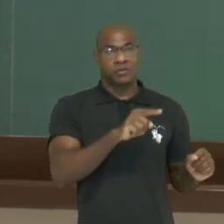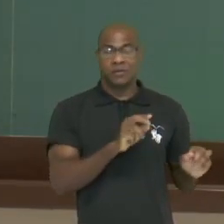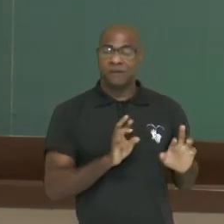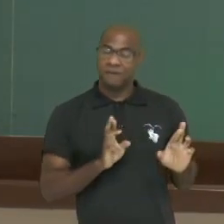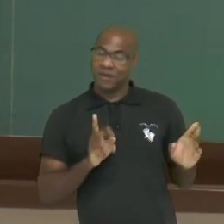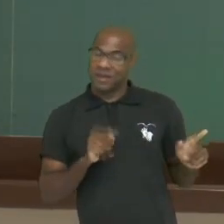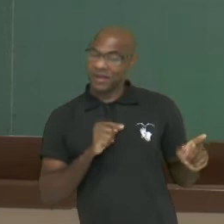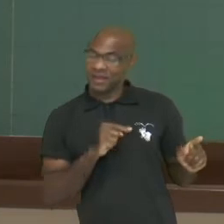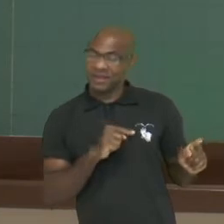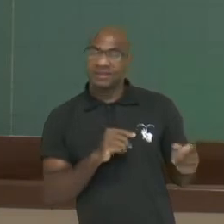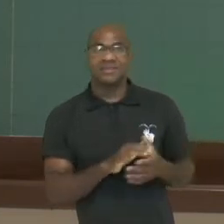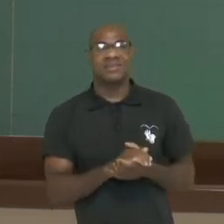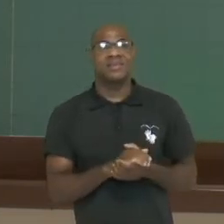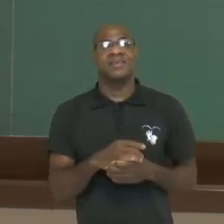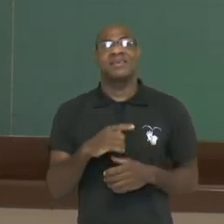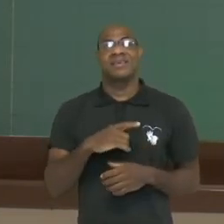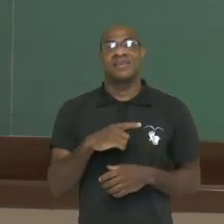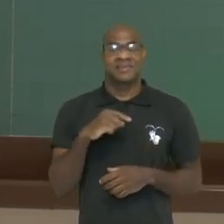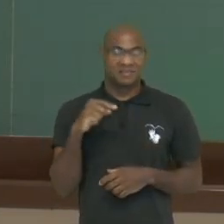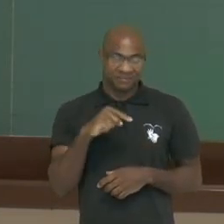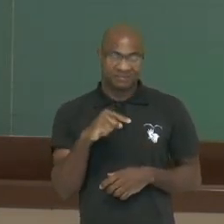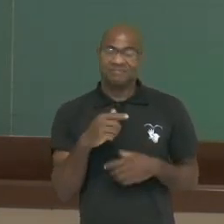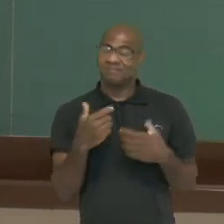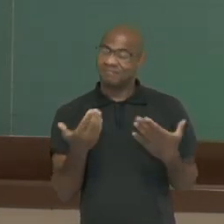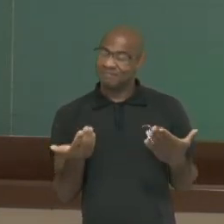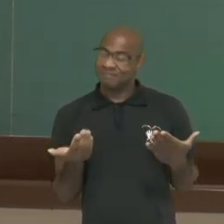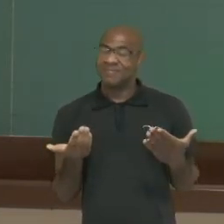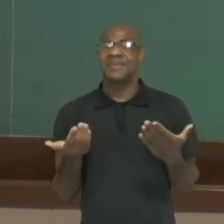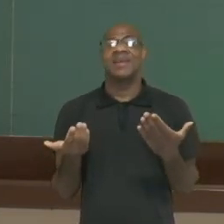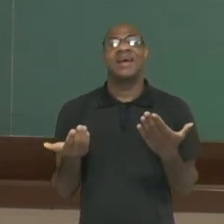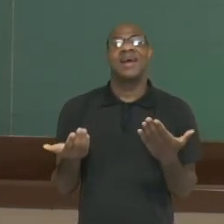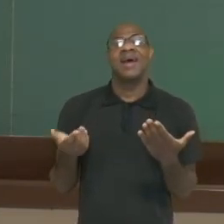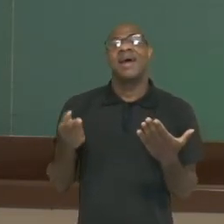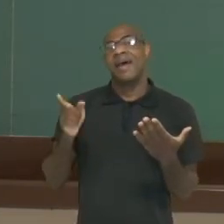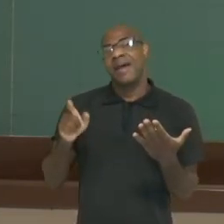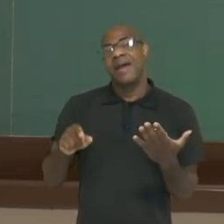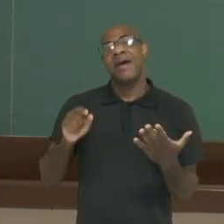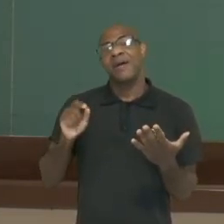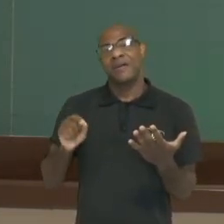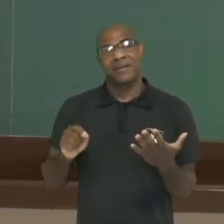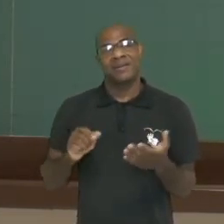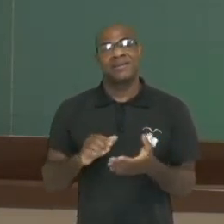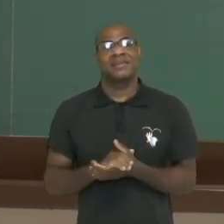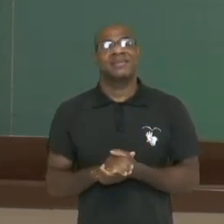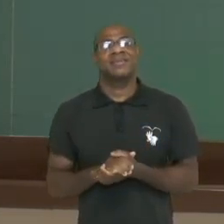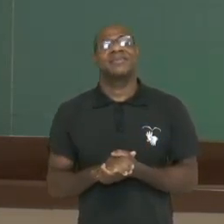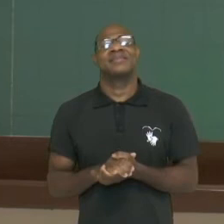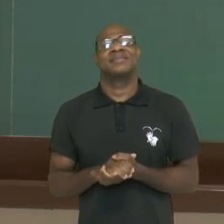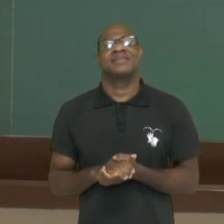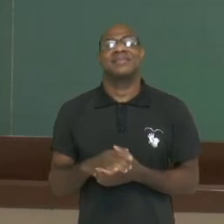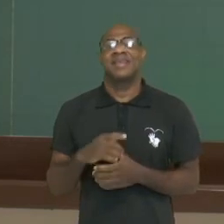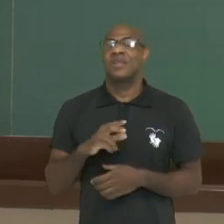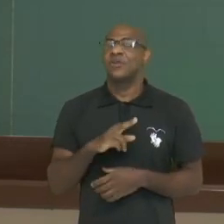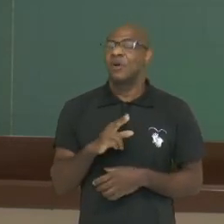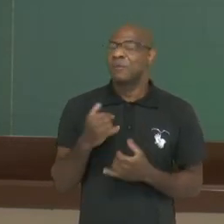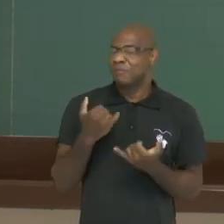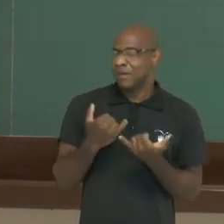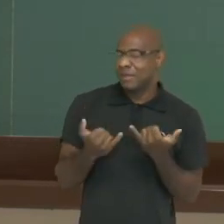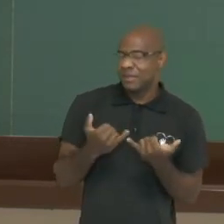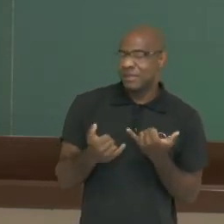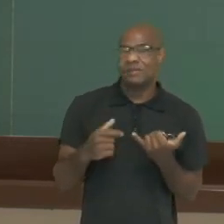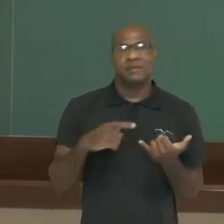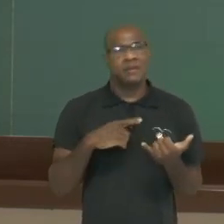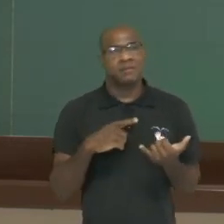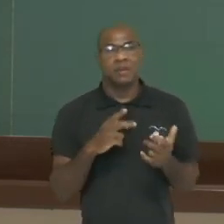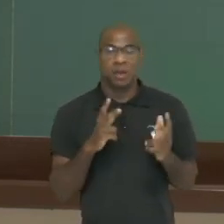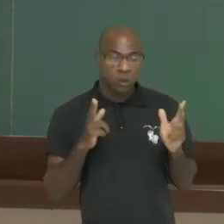origens semelhantes, orientais, né, nomes parecidos, né, mas nem tudo é